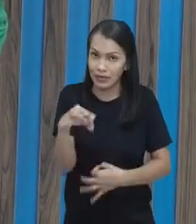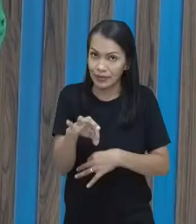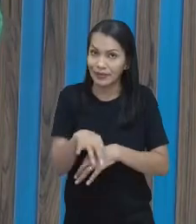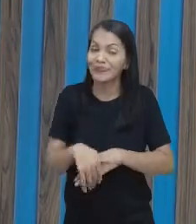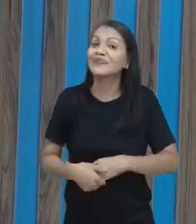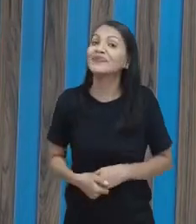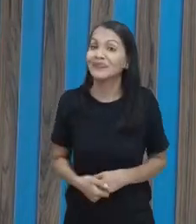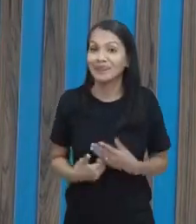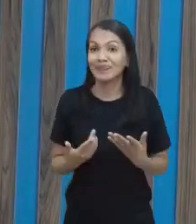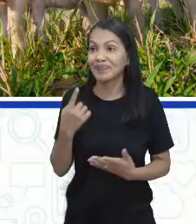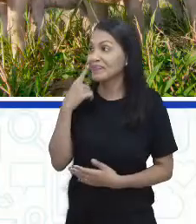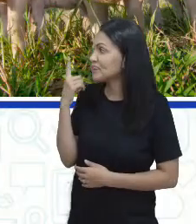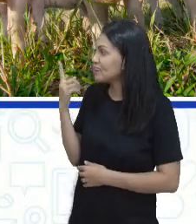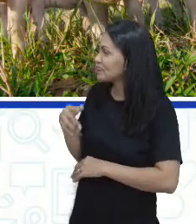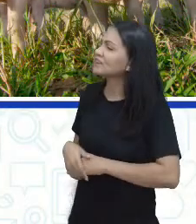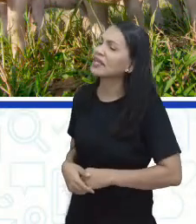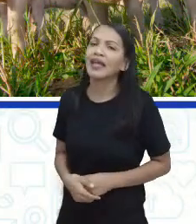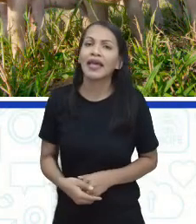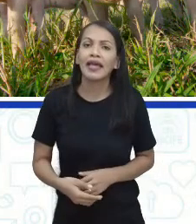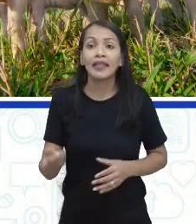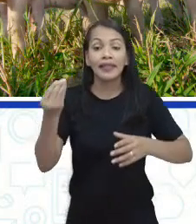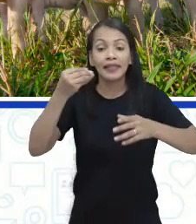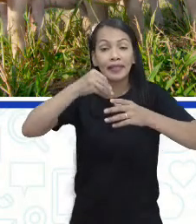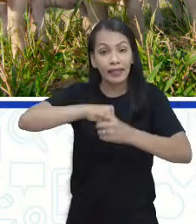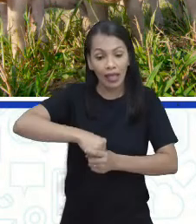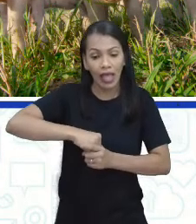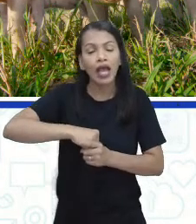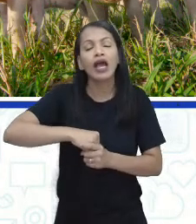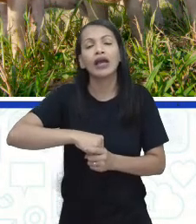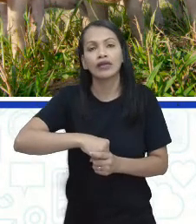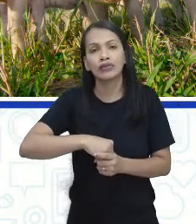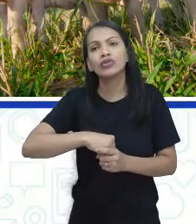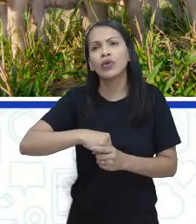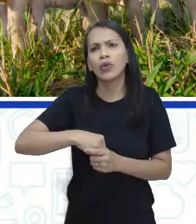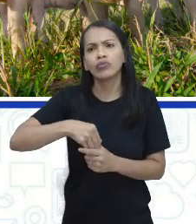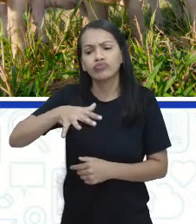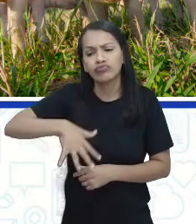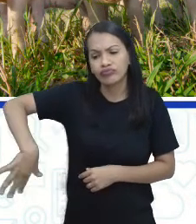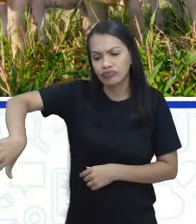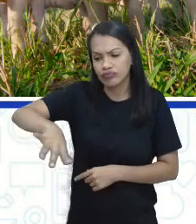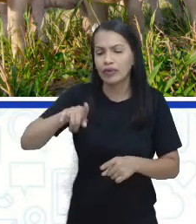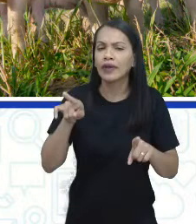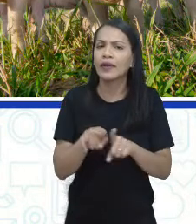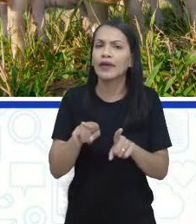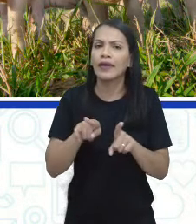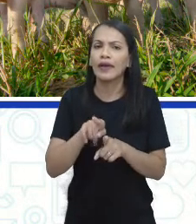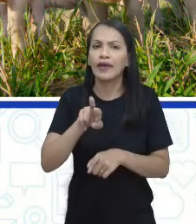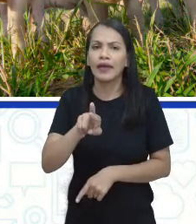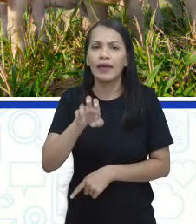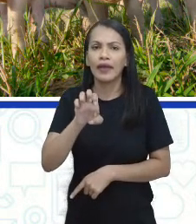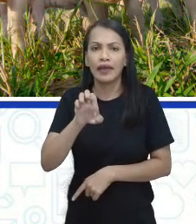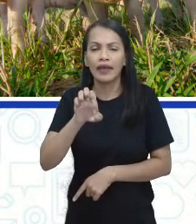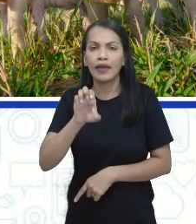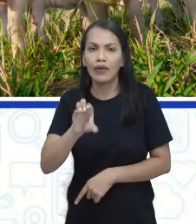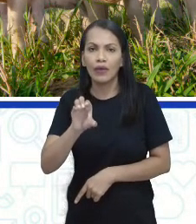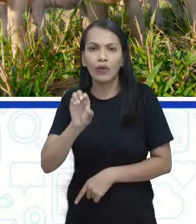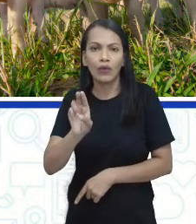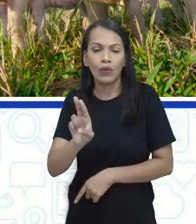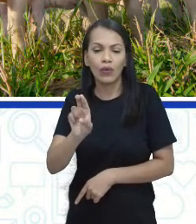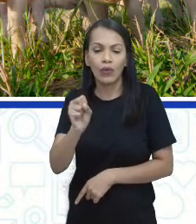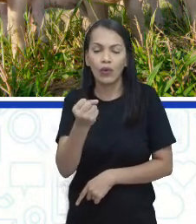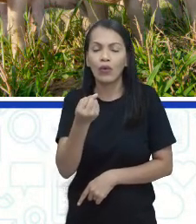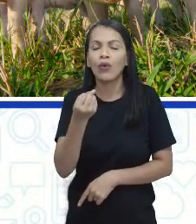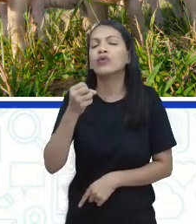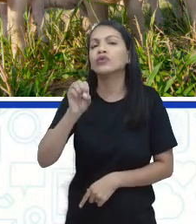E aí, gente, dentro dessa história ambiental, a gente tem o quê? Os recursos naturais. Porque, veja, se eu